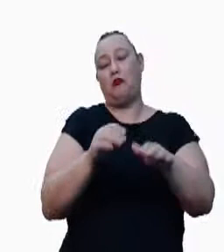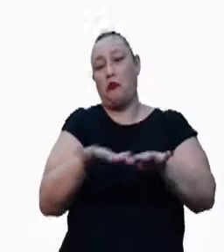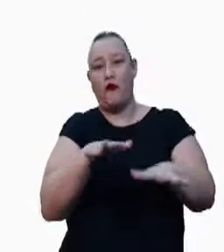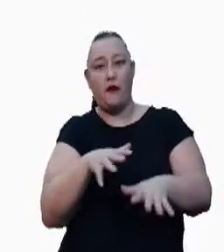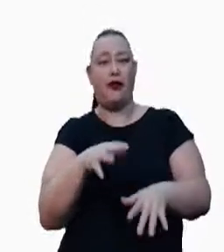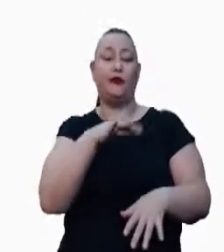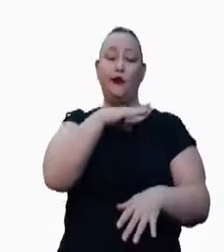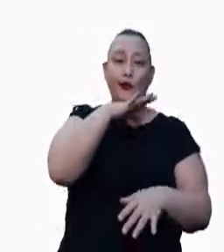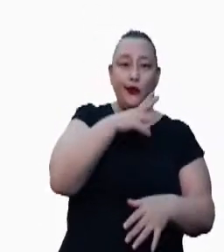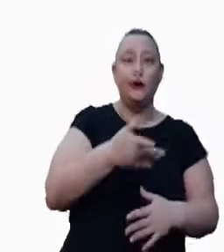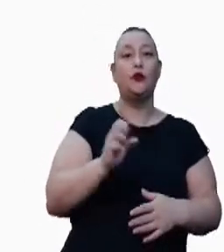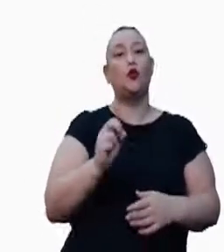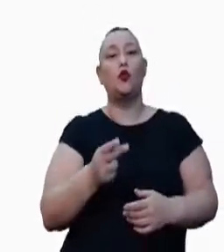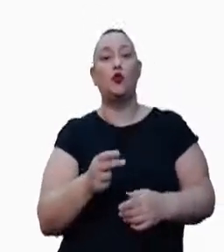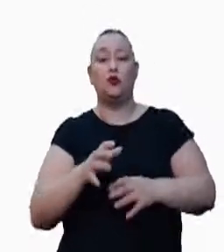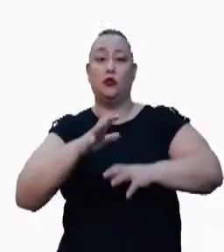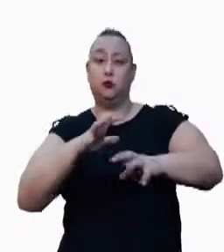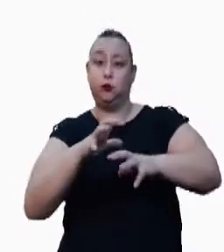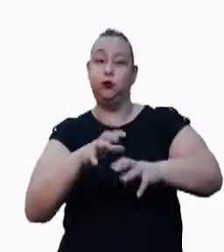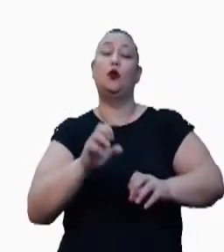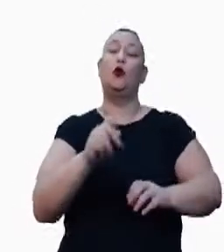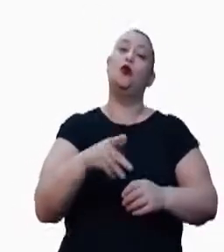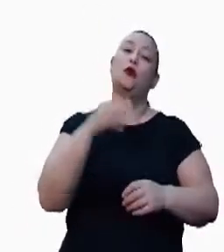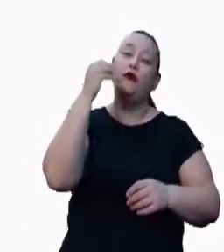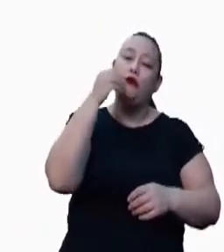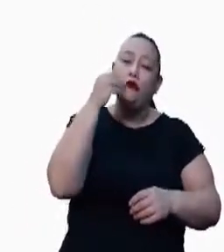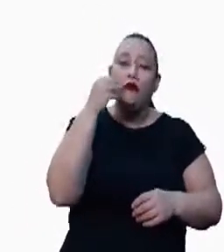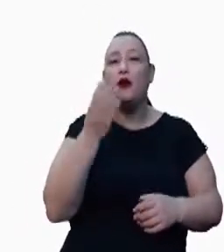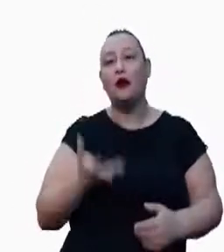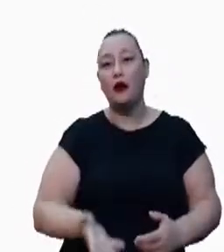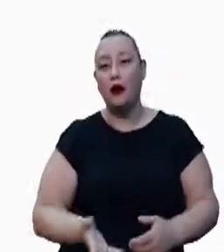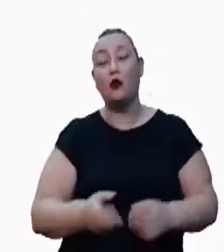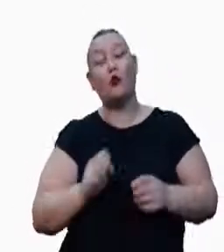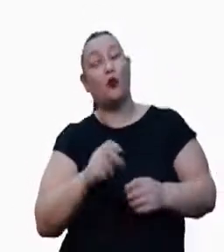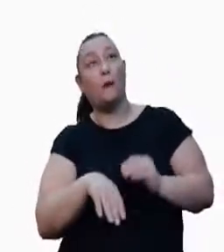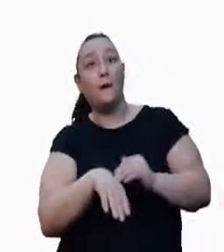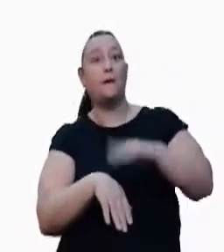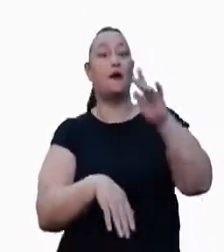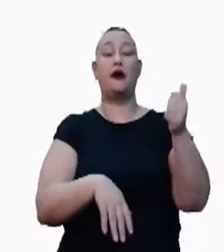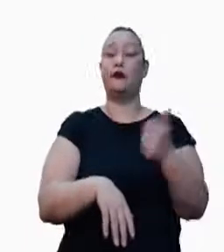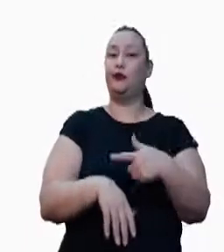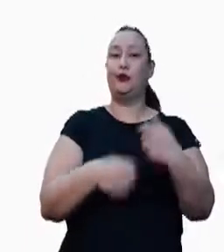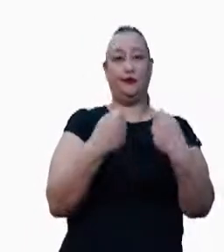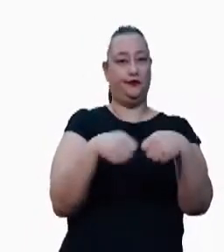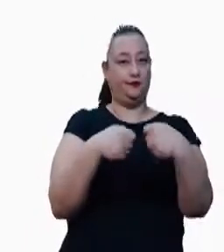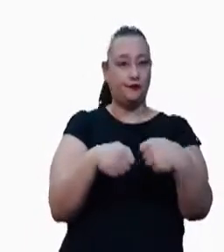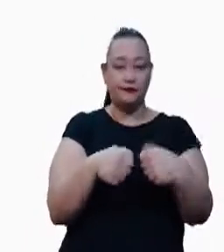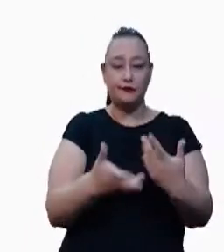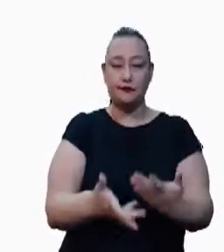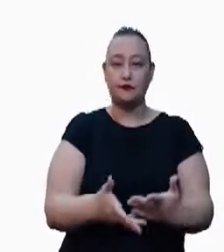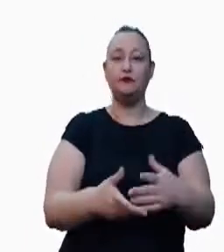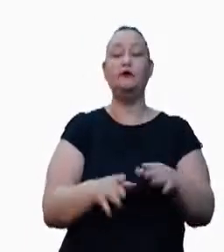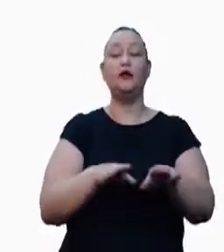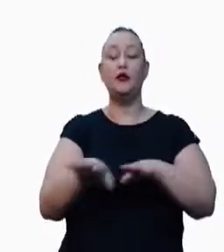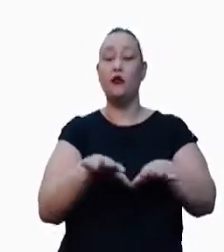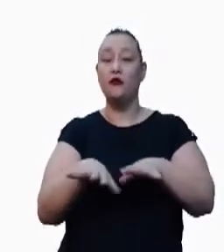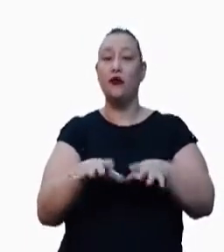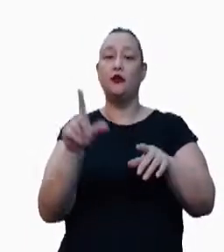movimentos ou que eram excessivos, ou que eram a mais do que se necessitava, esses movimentos